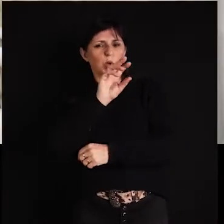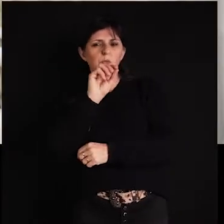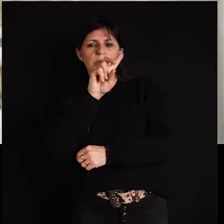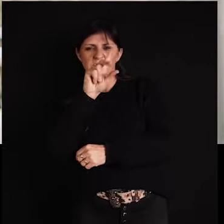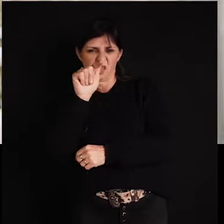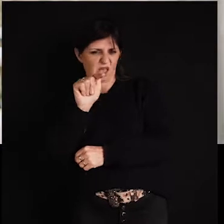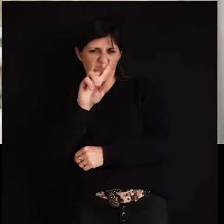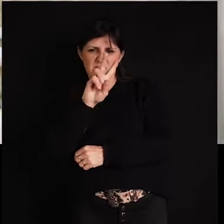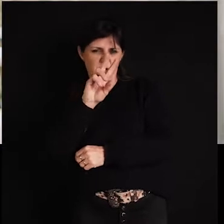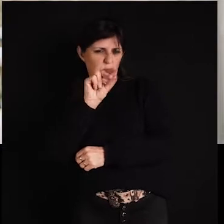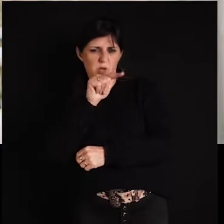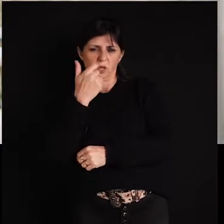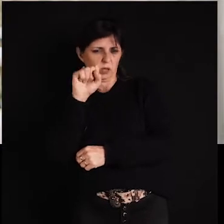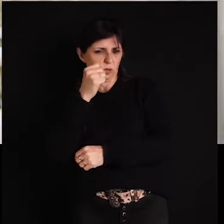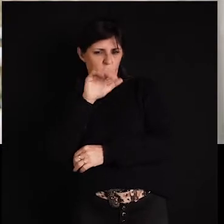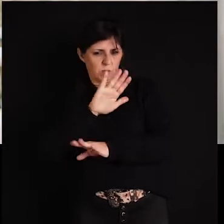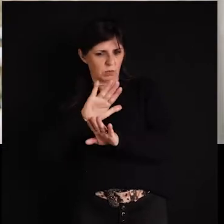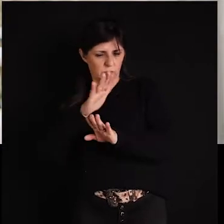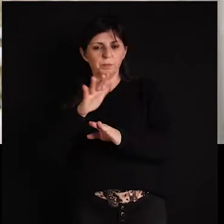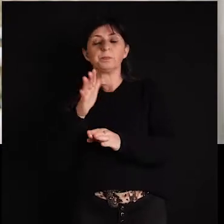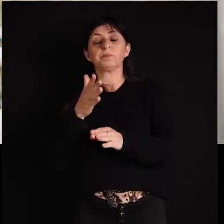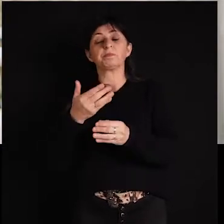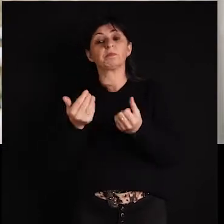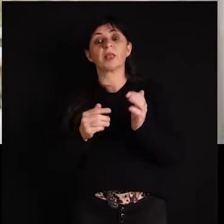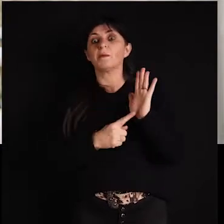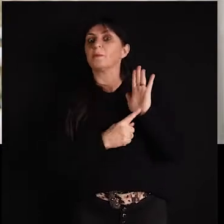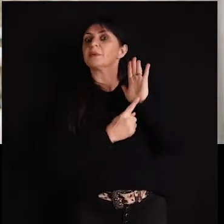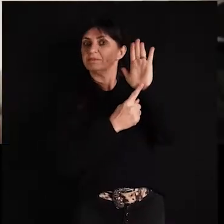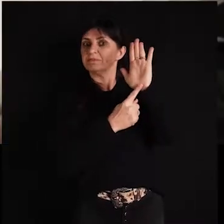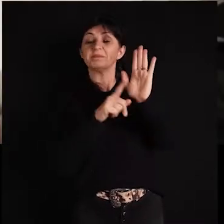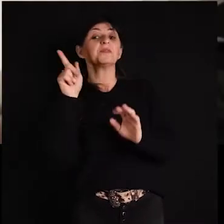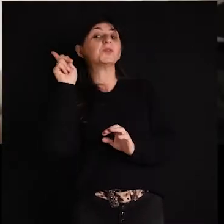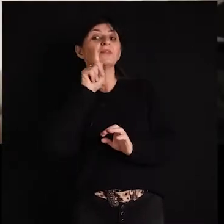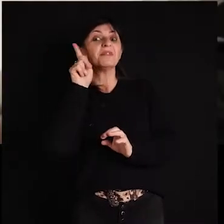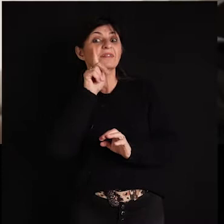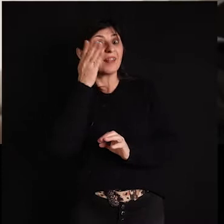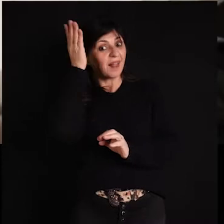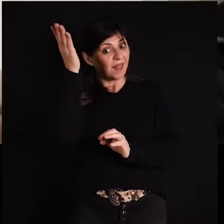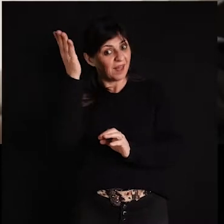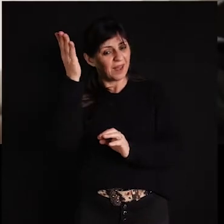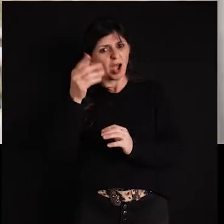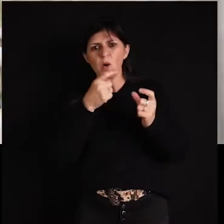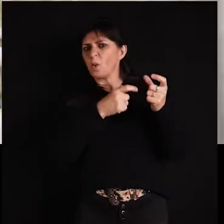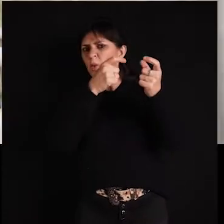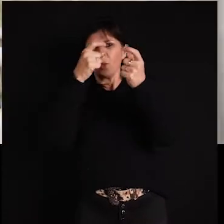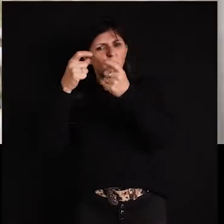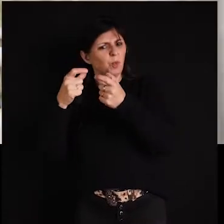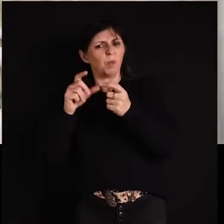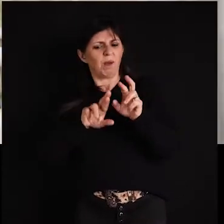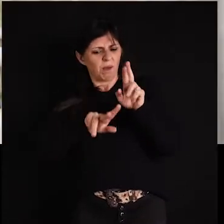2017, 2018, nós fomos se apresentar nos Estados Unidos. E vários lugares, né?